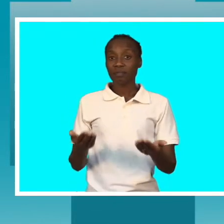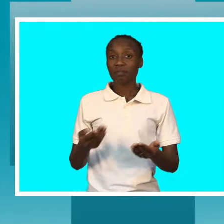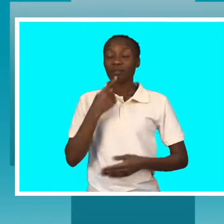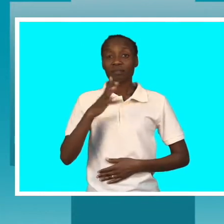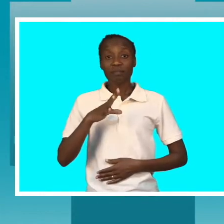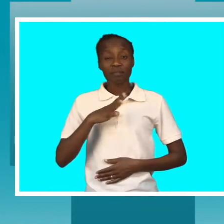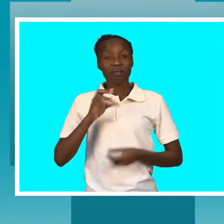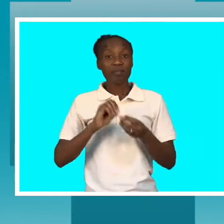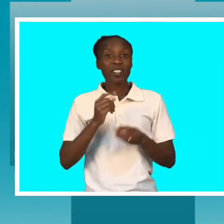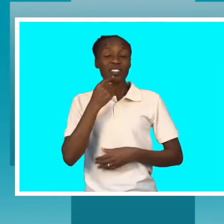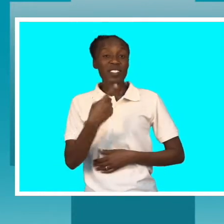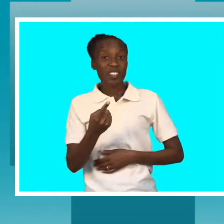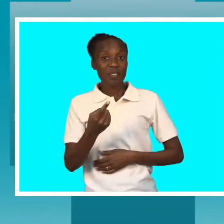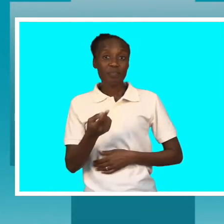aqui.